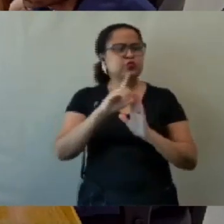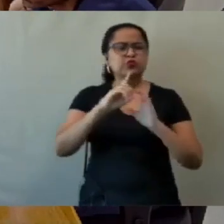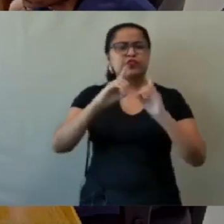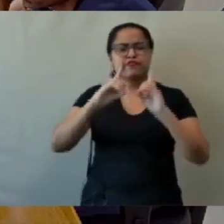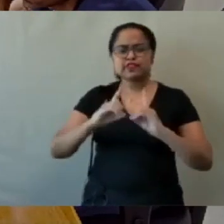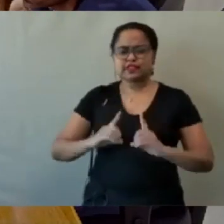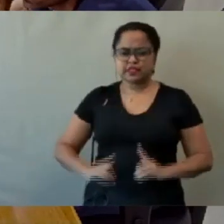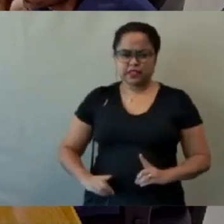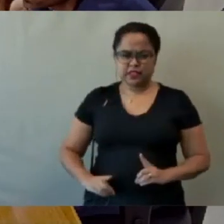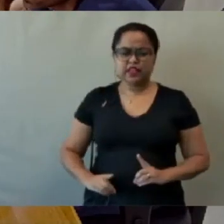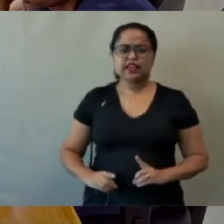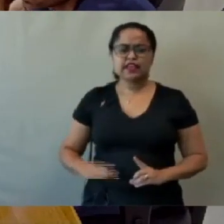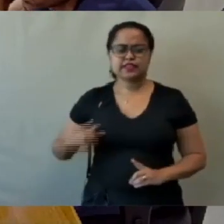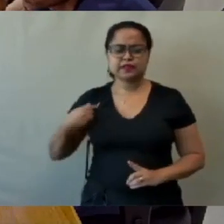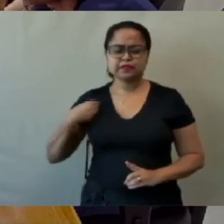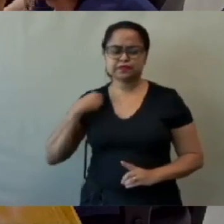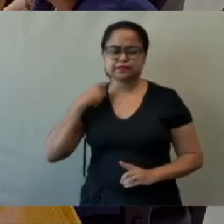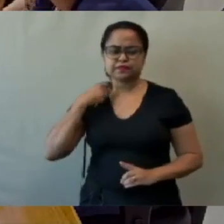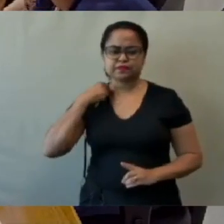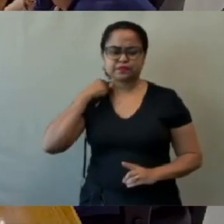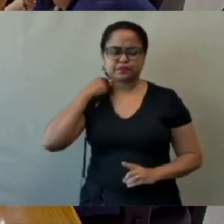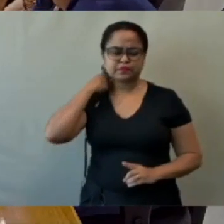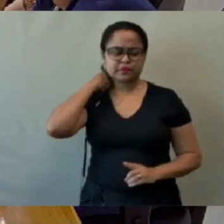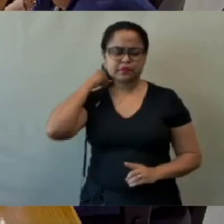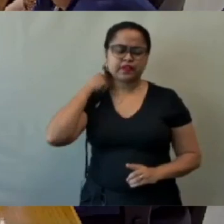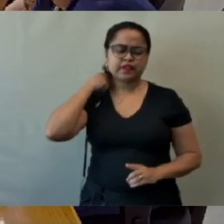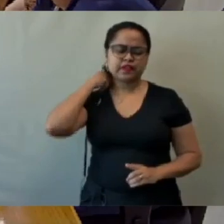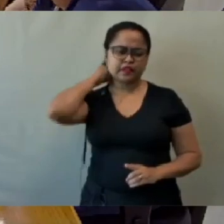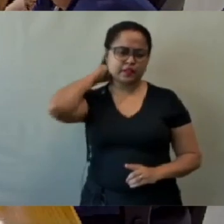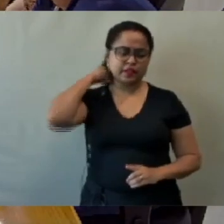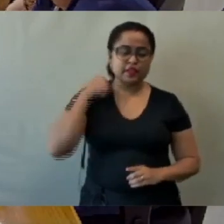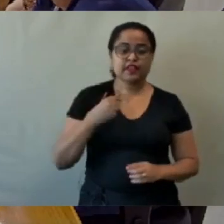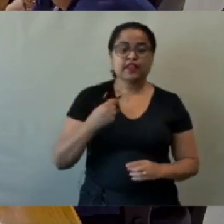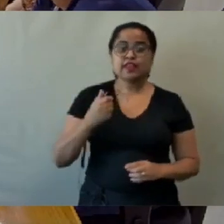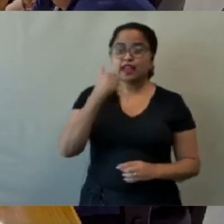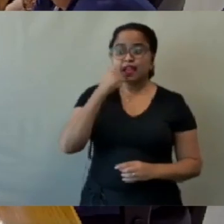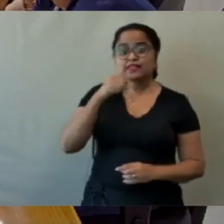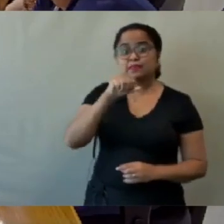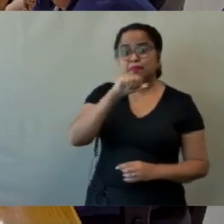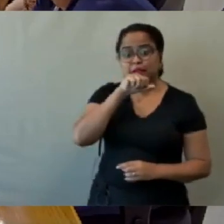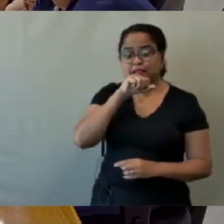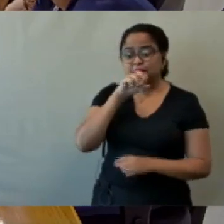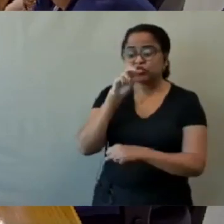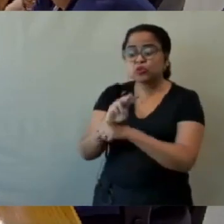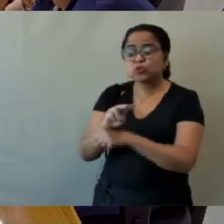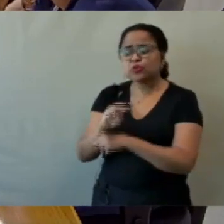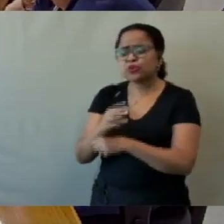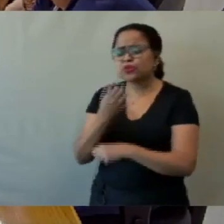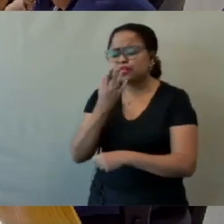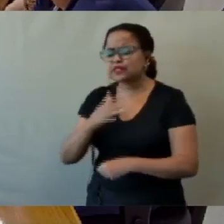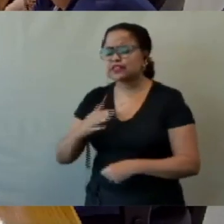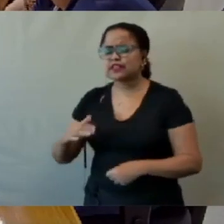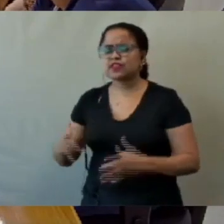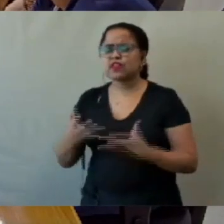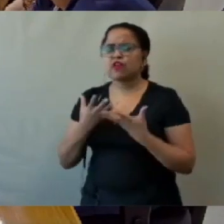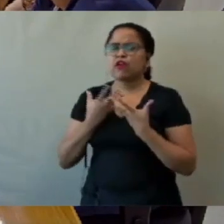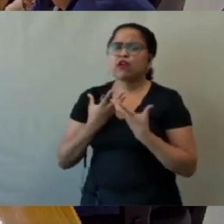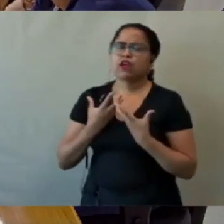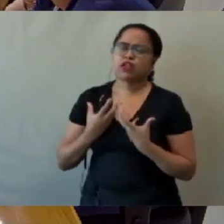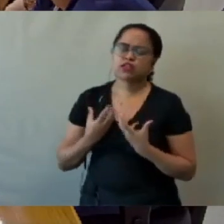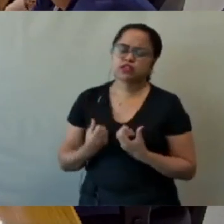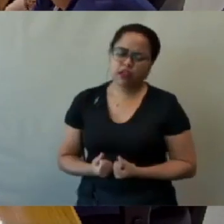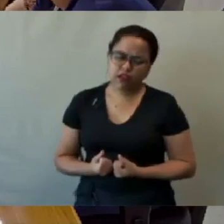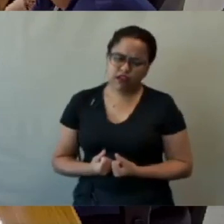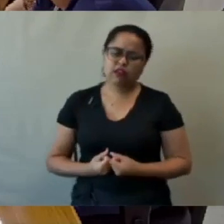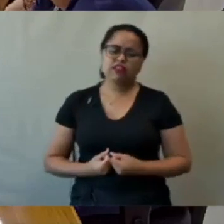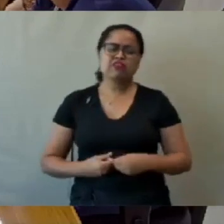infância e as mães que cuidam dessas crianças, né? Porque elas estão exaustas, assim como os professores estão exaustos.